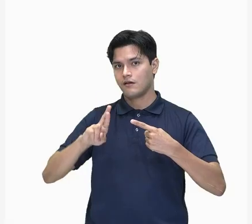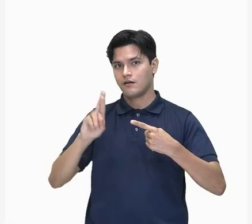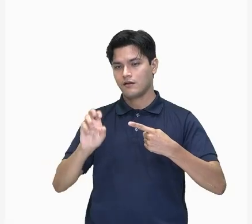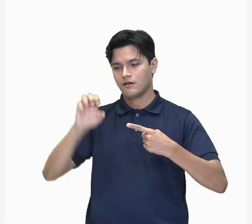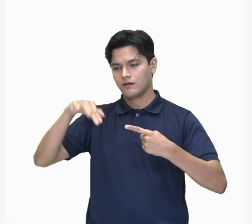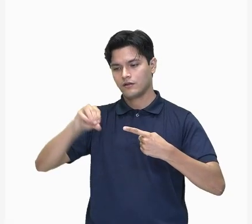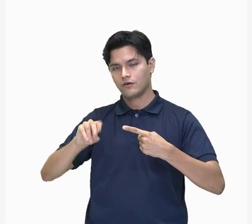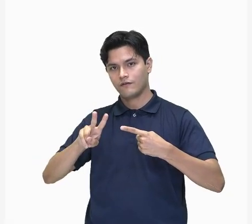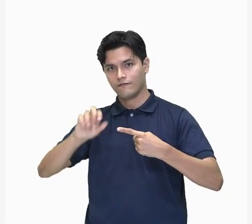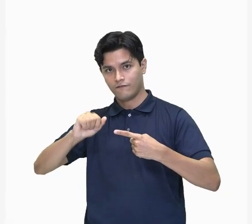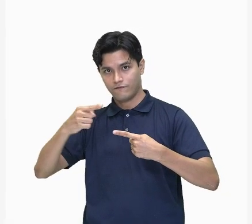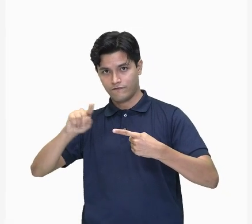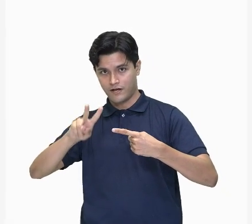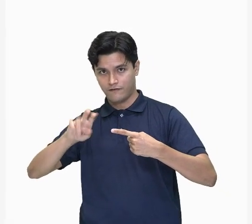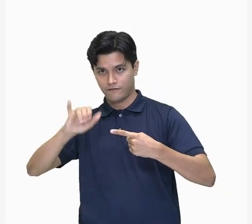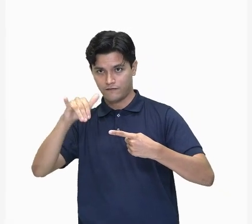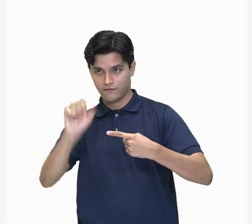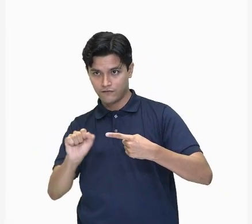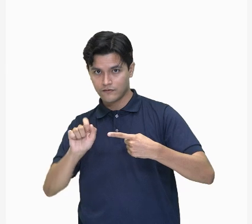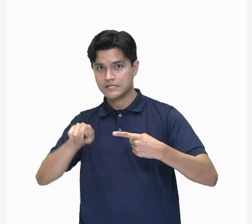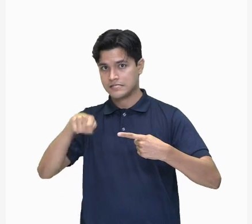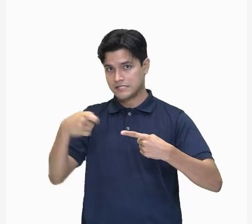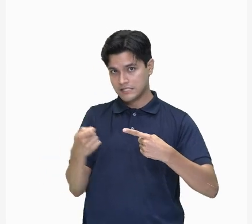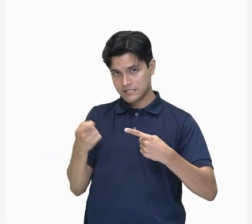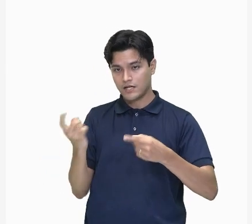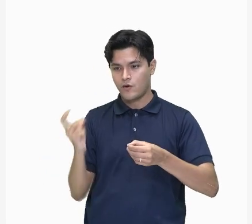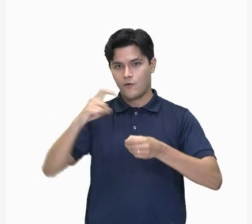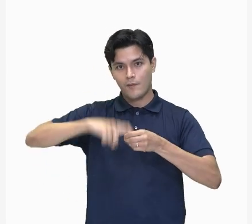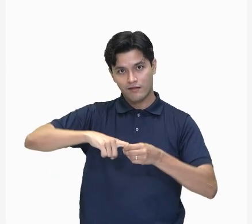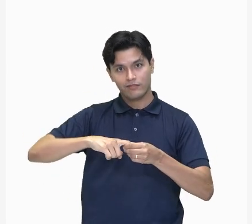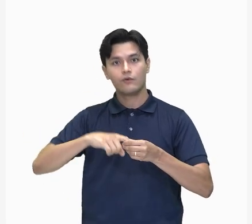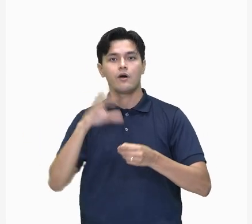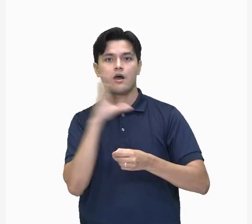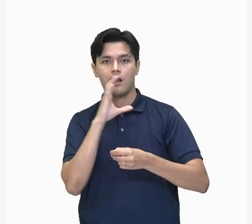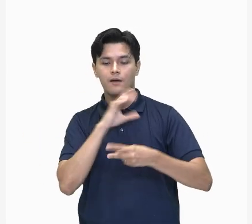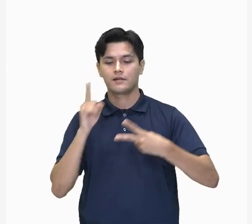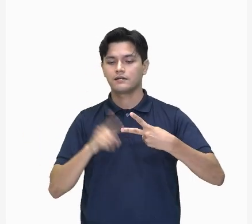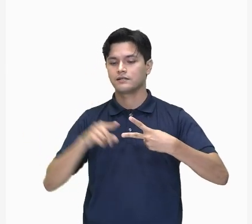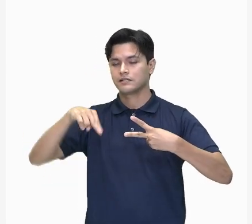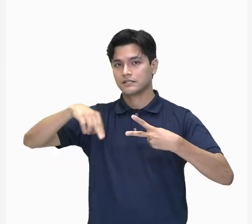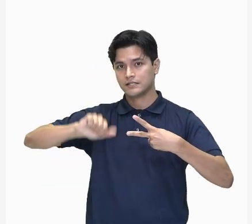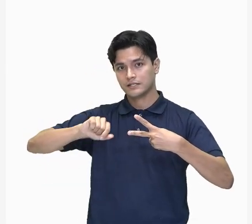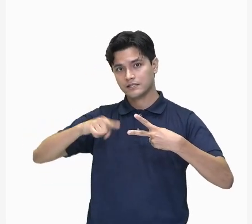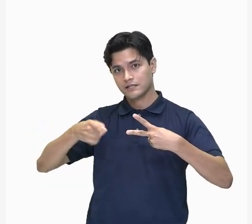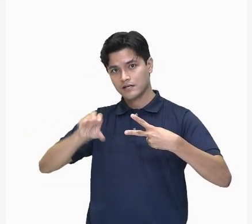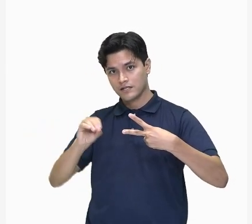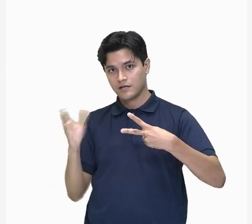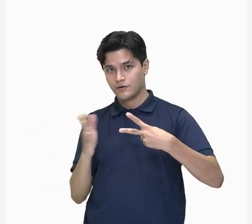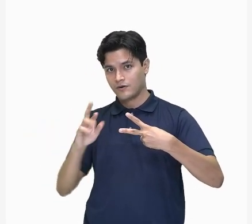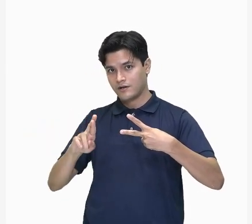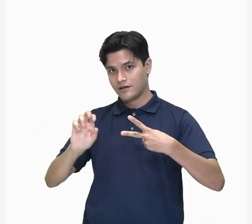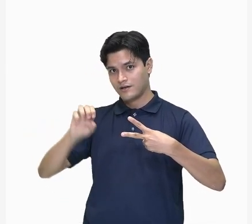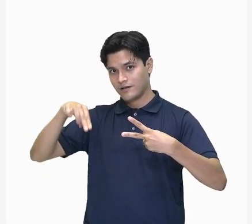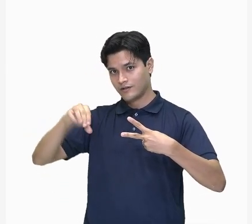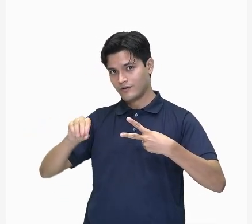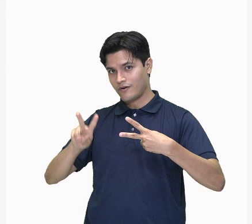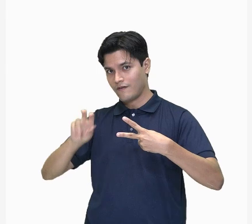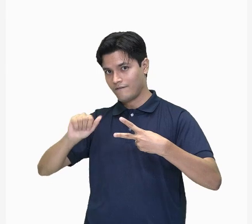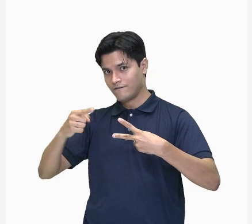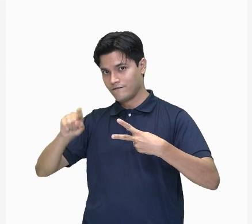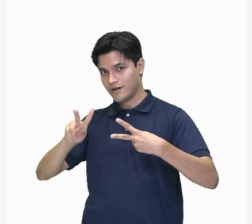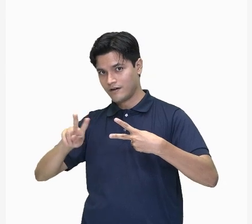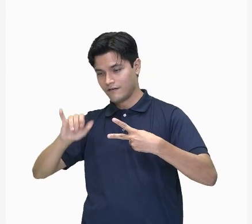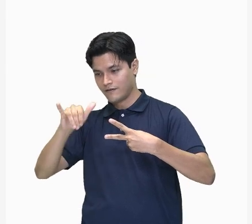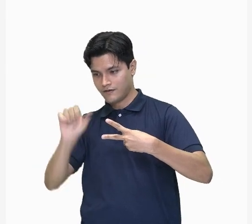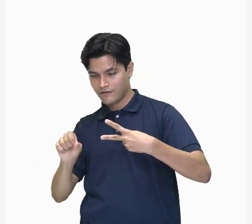observar. As fontes de energias renováveis e não renováveis, né? A gente vai entender que as